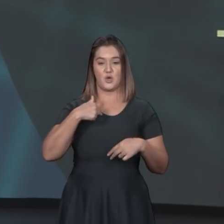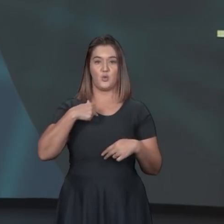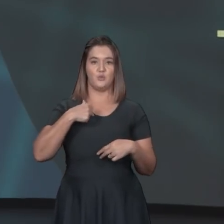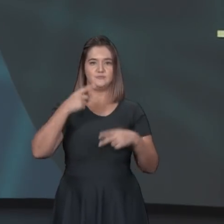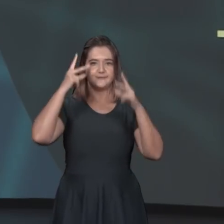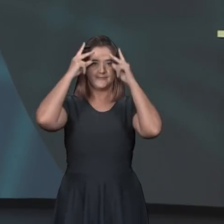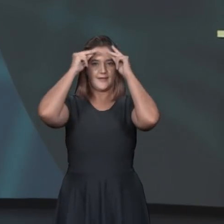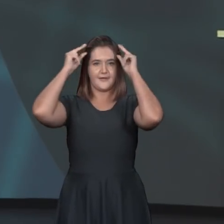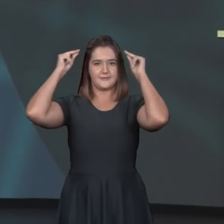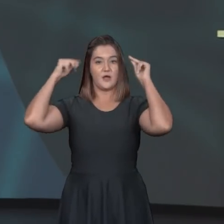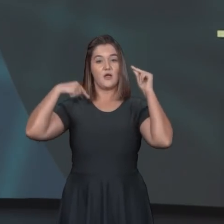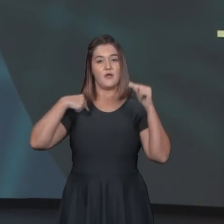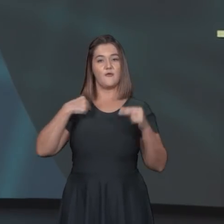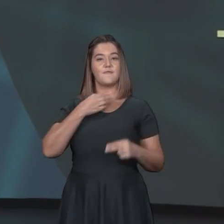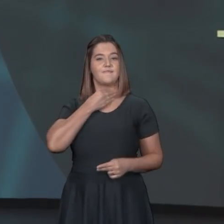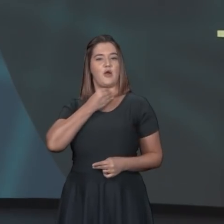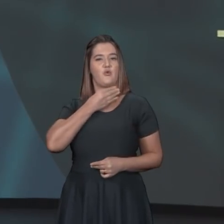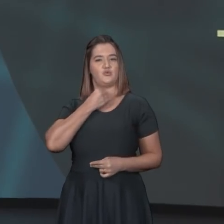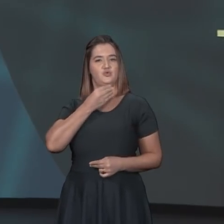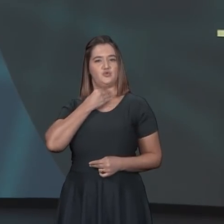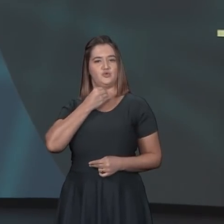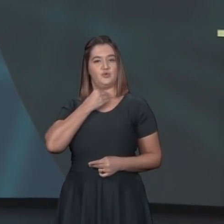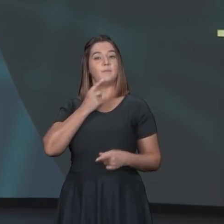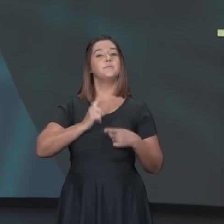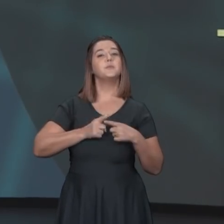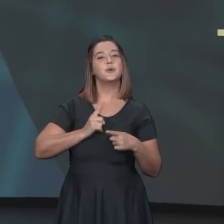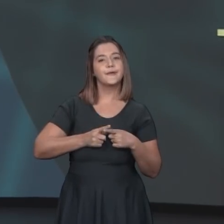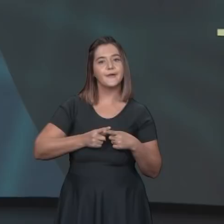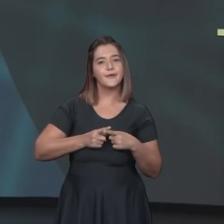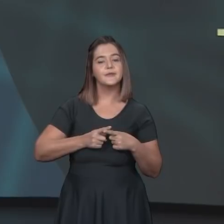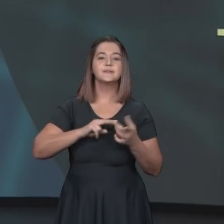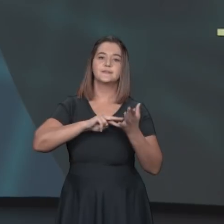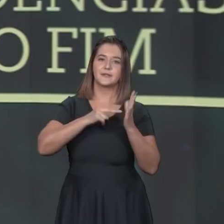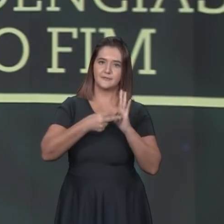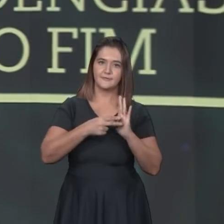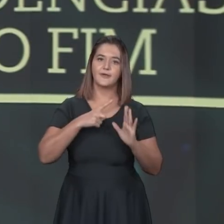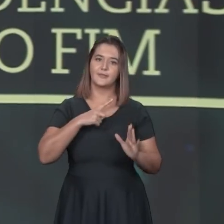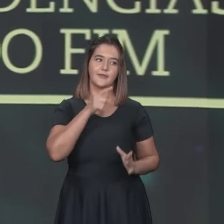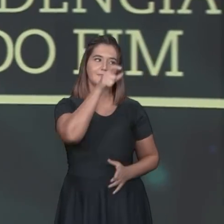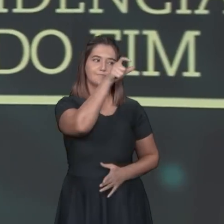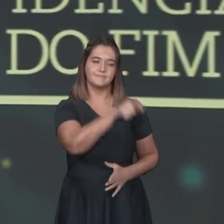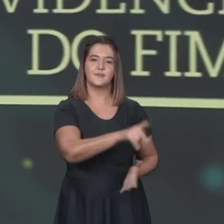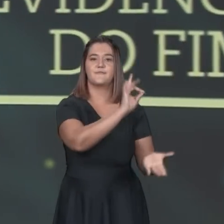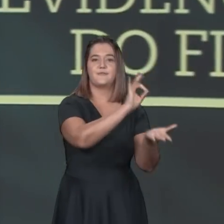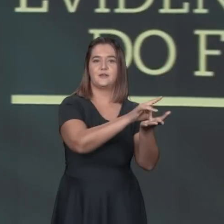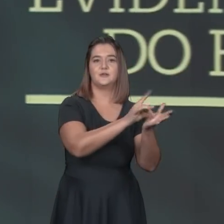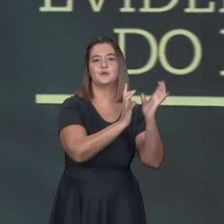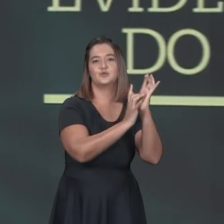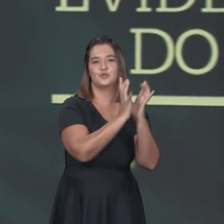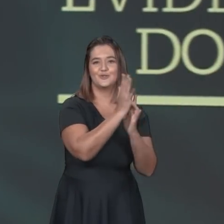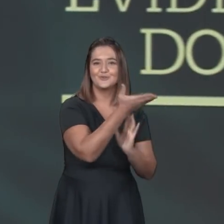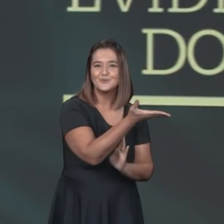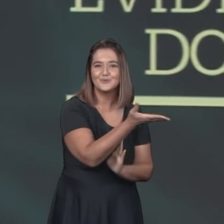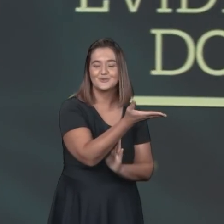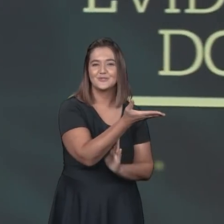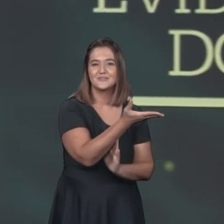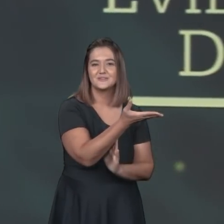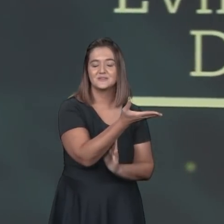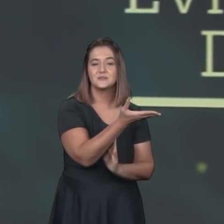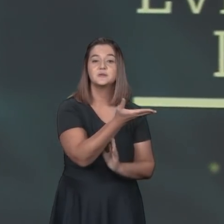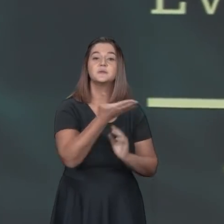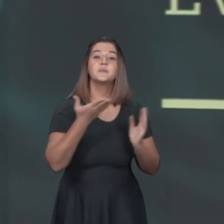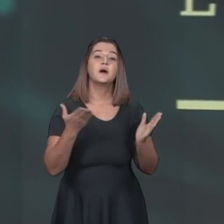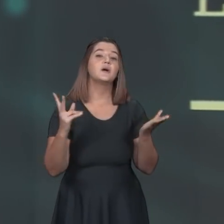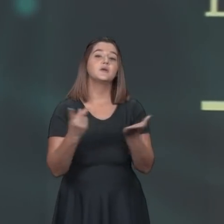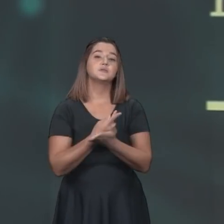o supremo Salvador, Filho de Deus entre os homens. Mas em pouco tempo a população romana entrou em